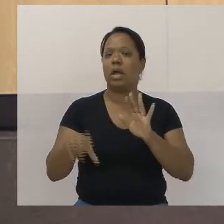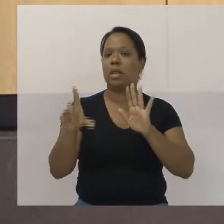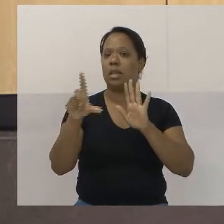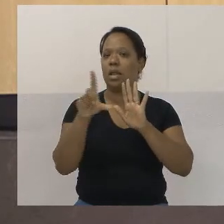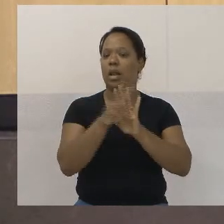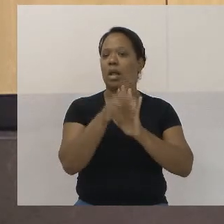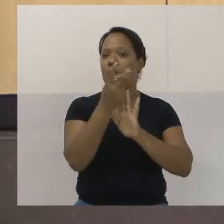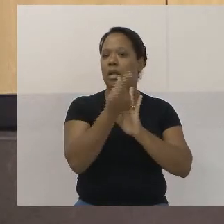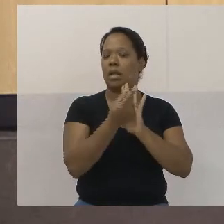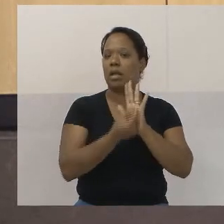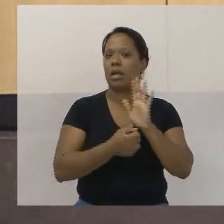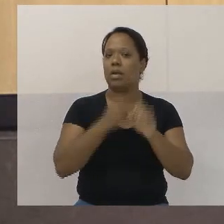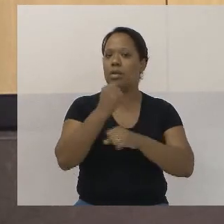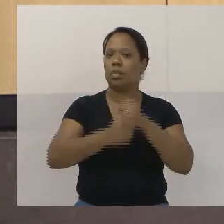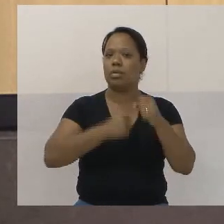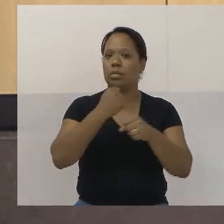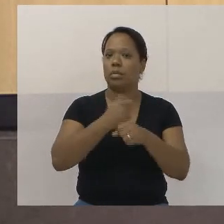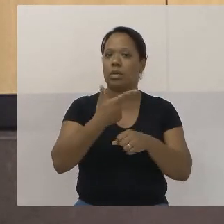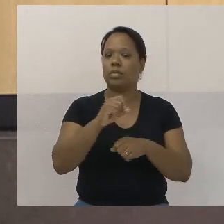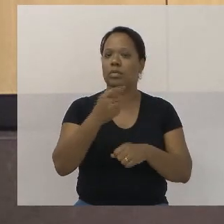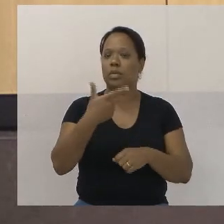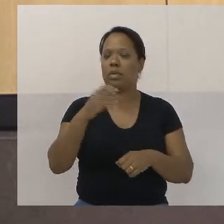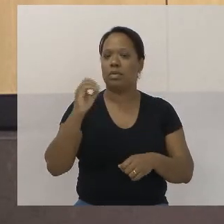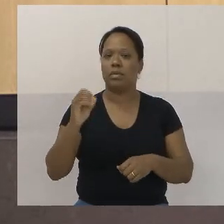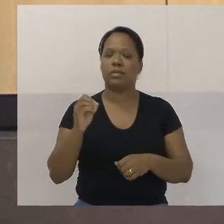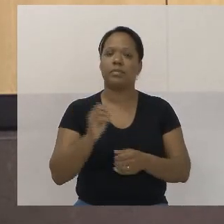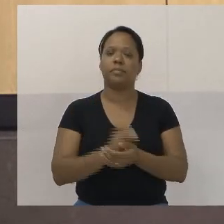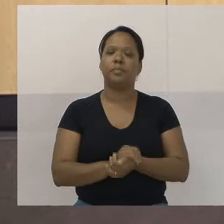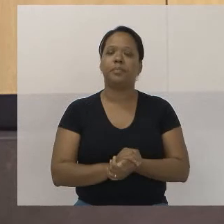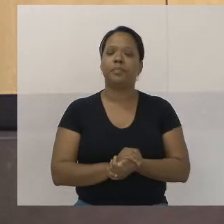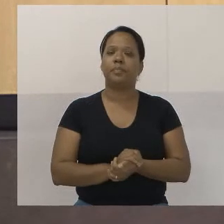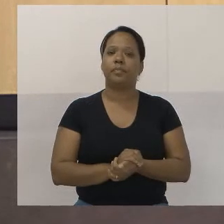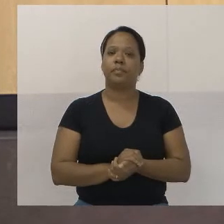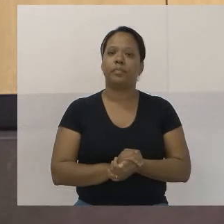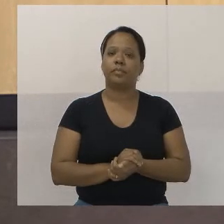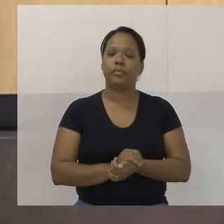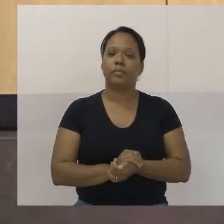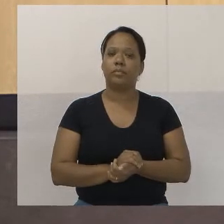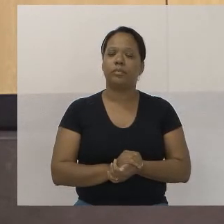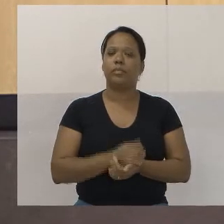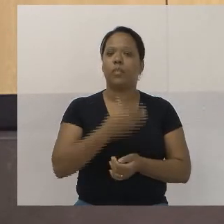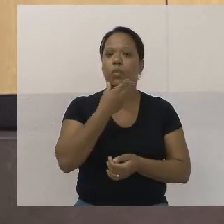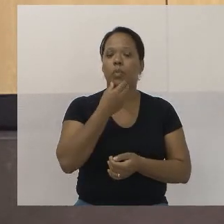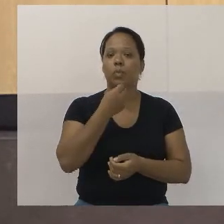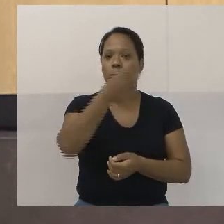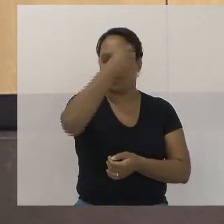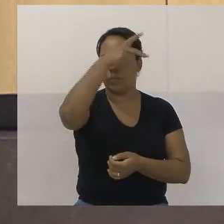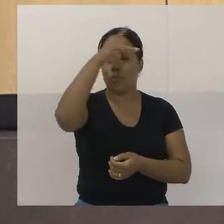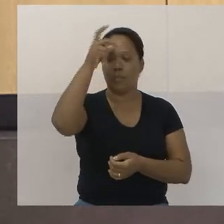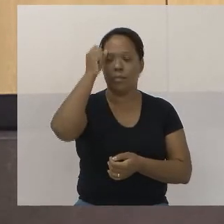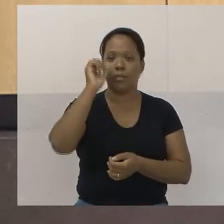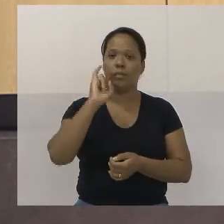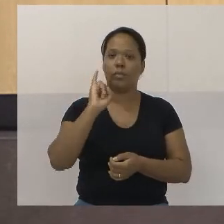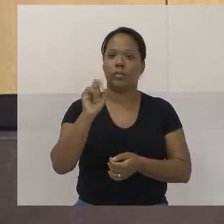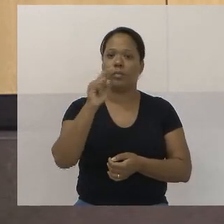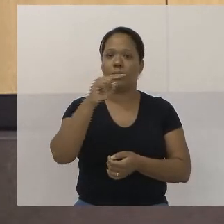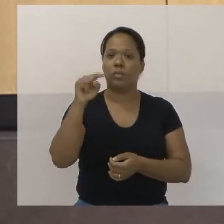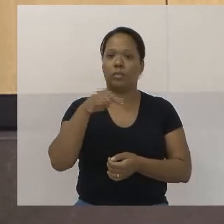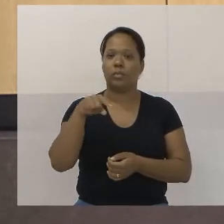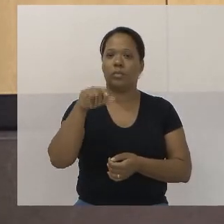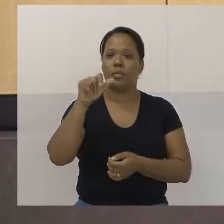para o ano 2020 e dá outras providências de autoria do prefeito municipal isaías josé de